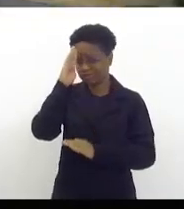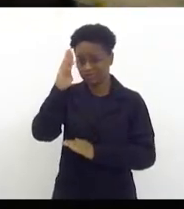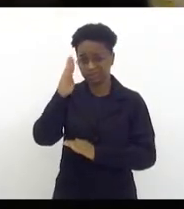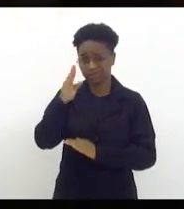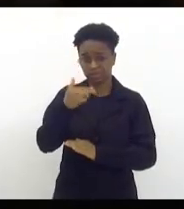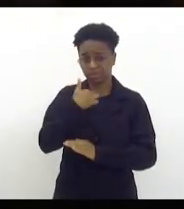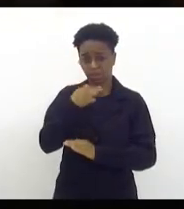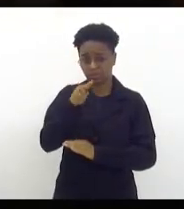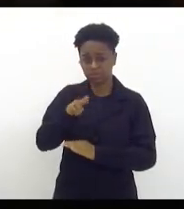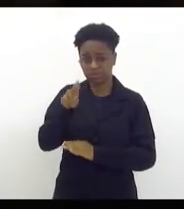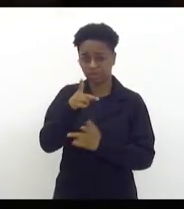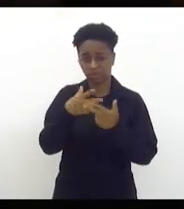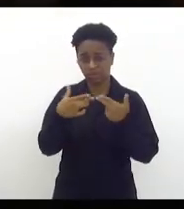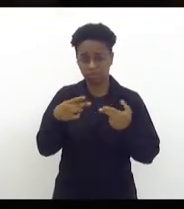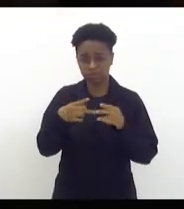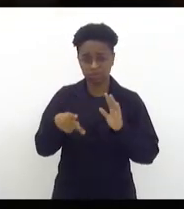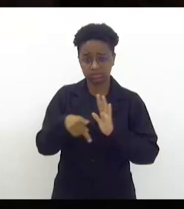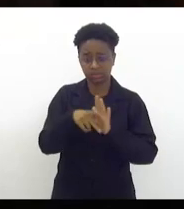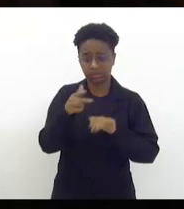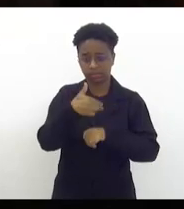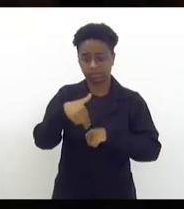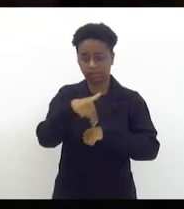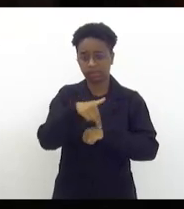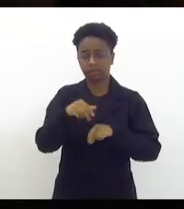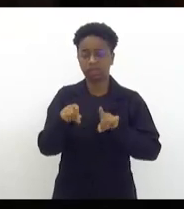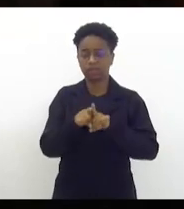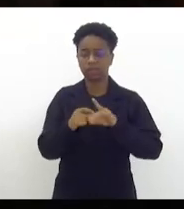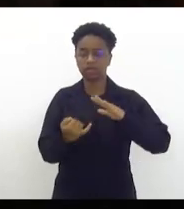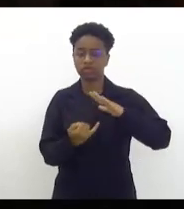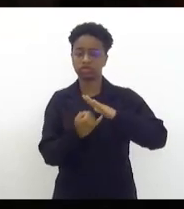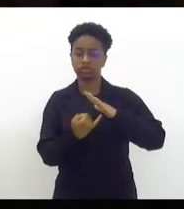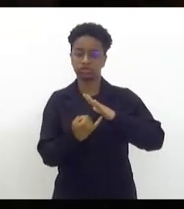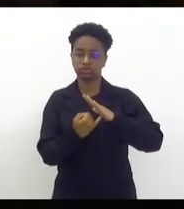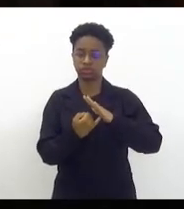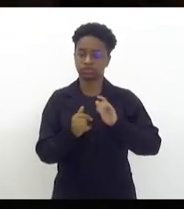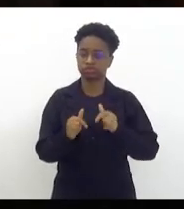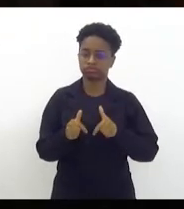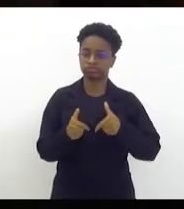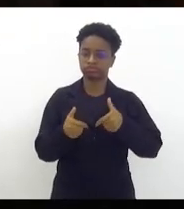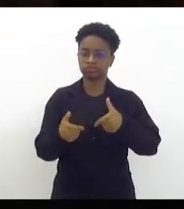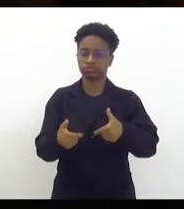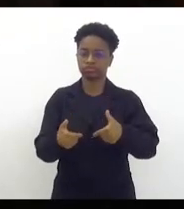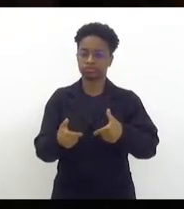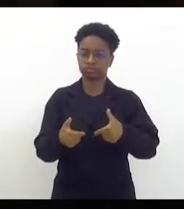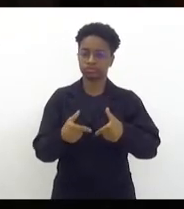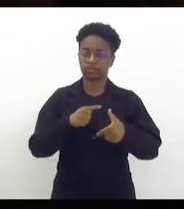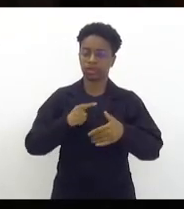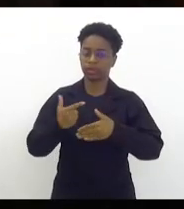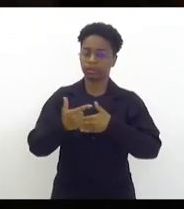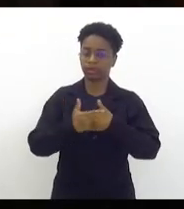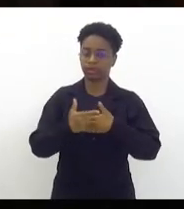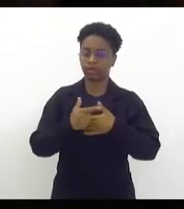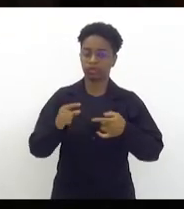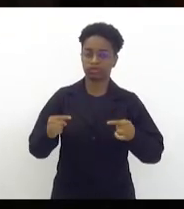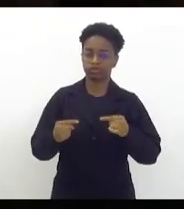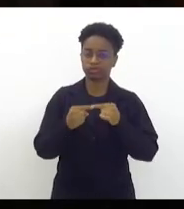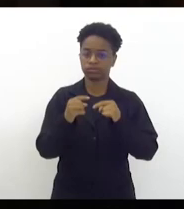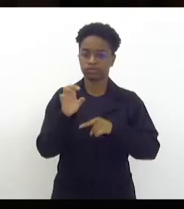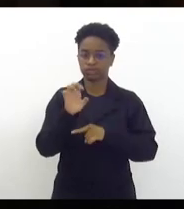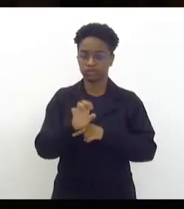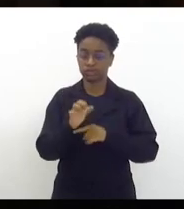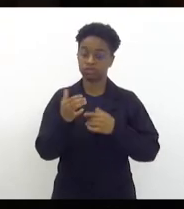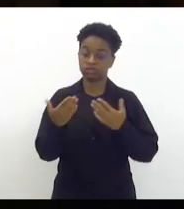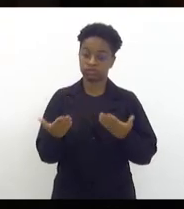nem de símbolos nacionais, nem de instituições que exercem função de Estado. Então